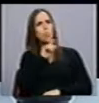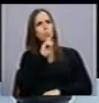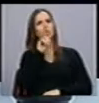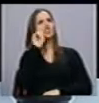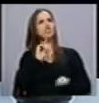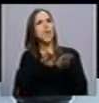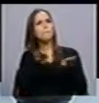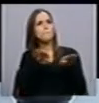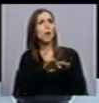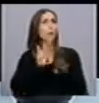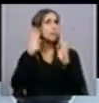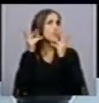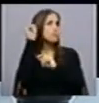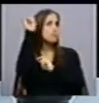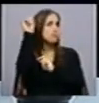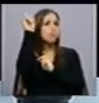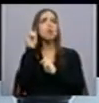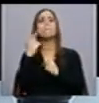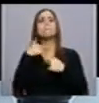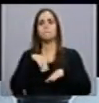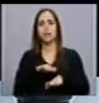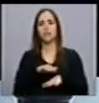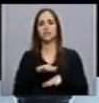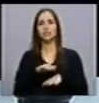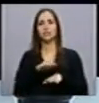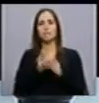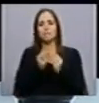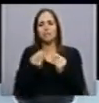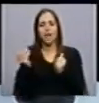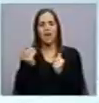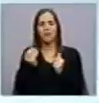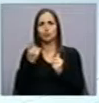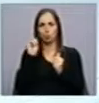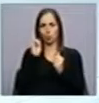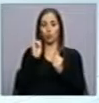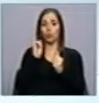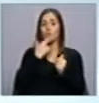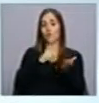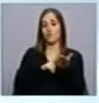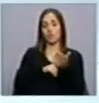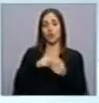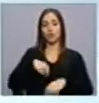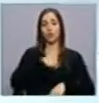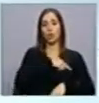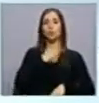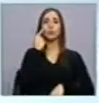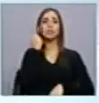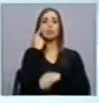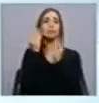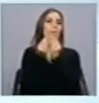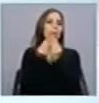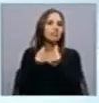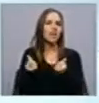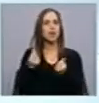qualquer outro universo, mas constituído por antimatéria? Pois é verdade. Nós conhecemos a matéria, nós vivemos num mundo dominado pela matéria,